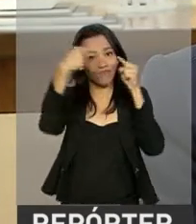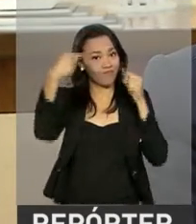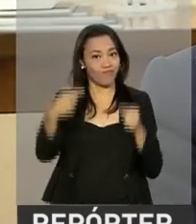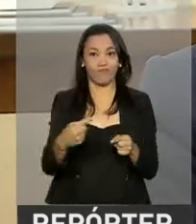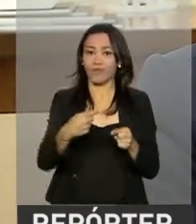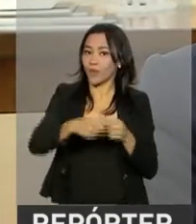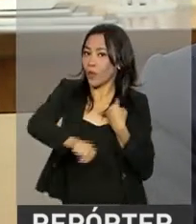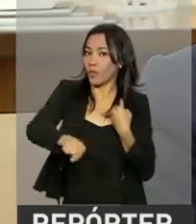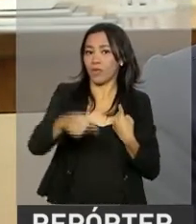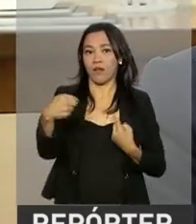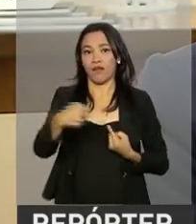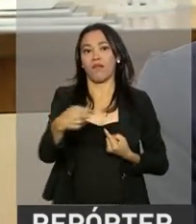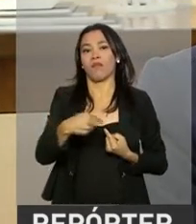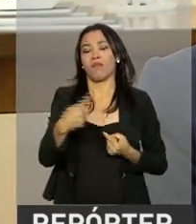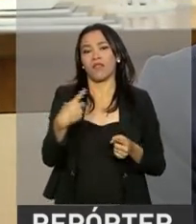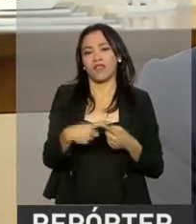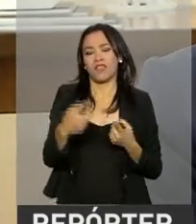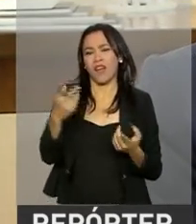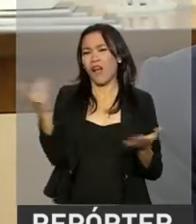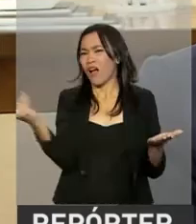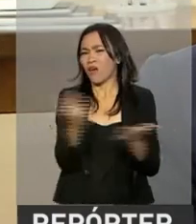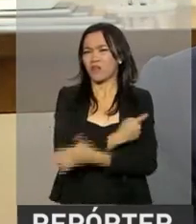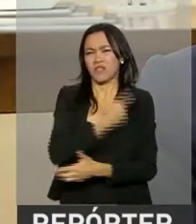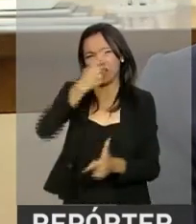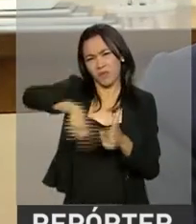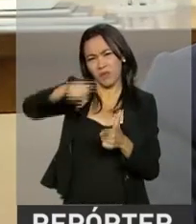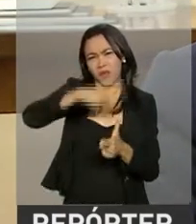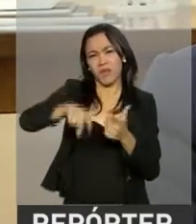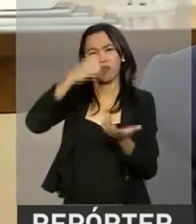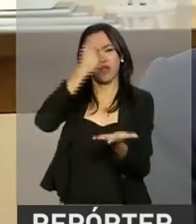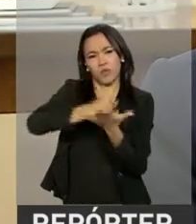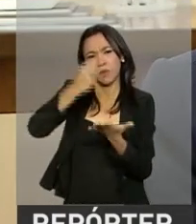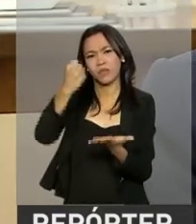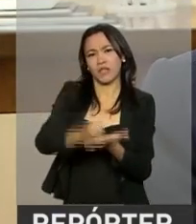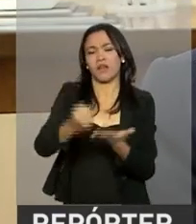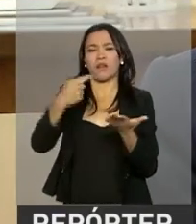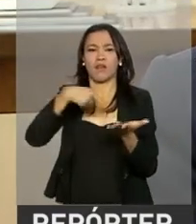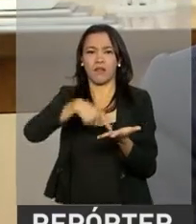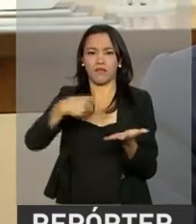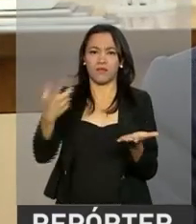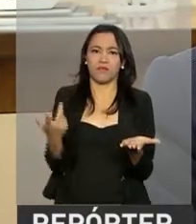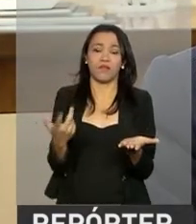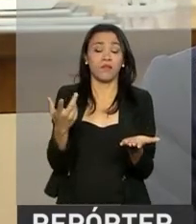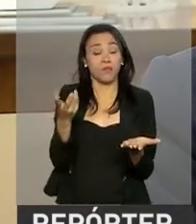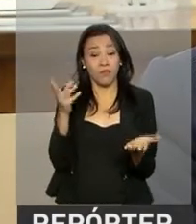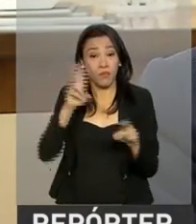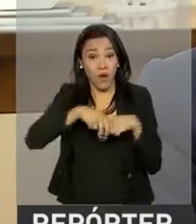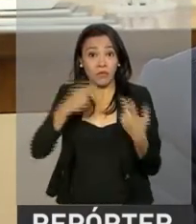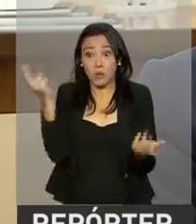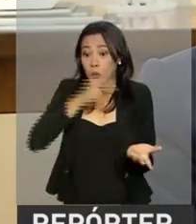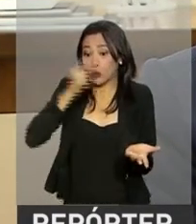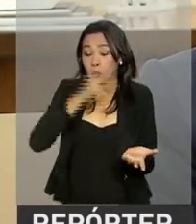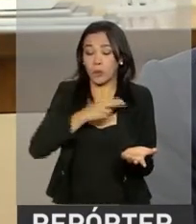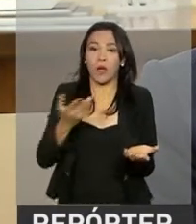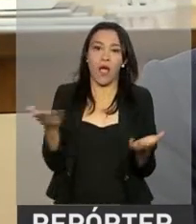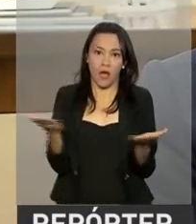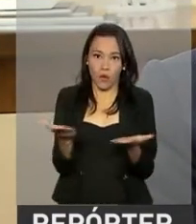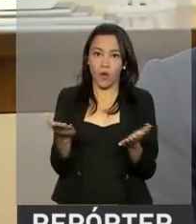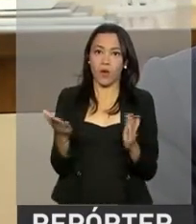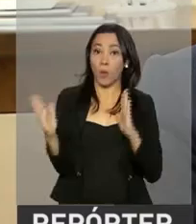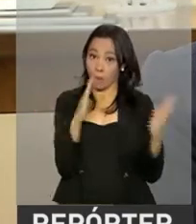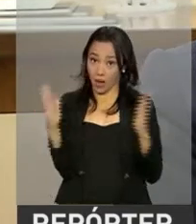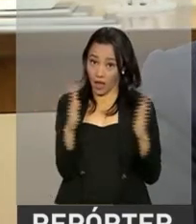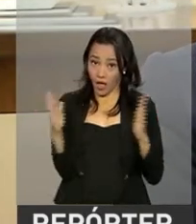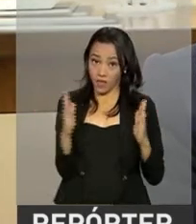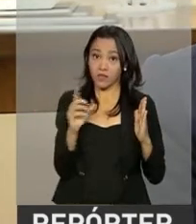à realidade que provocavam desajustes no próprio contrato por causa dessa pressa então agora o prazo mínimo